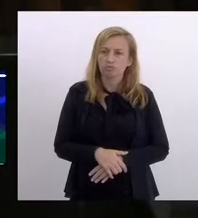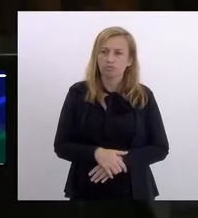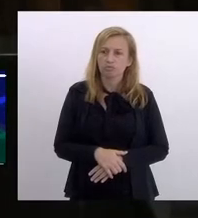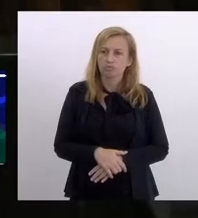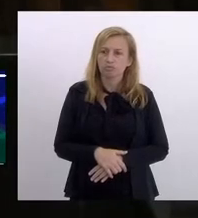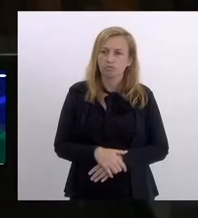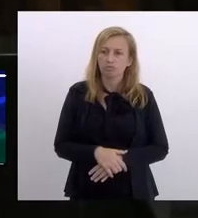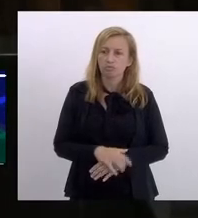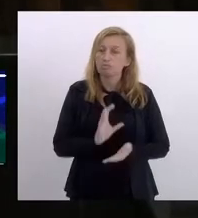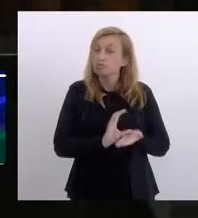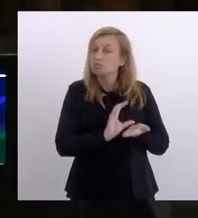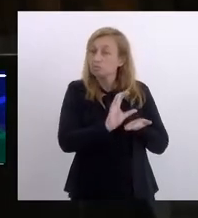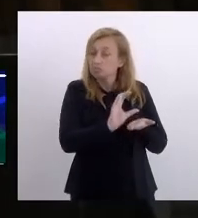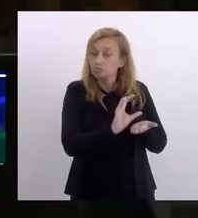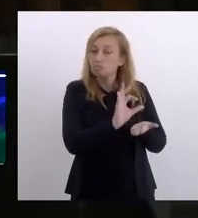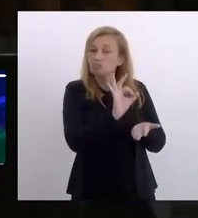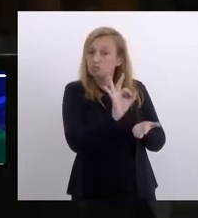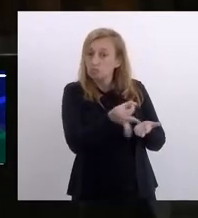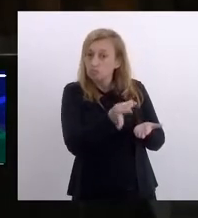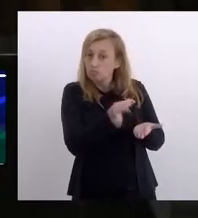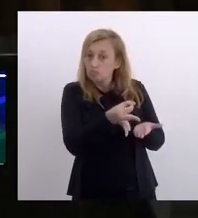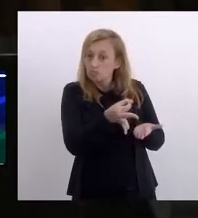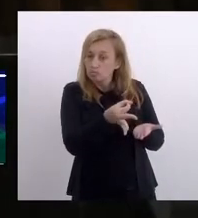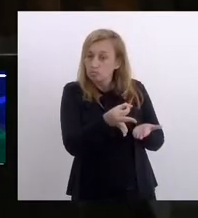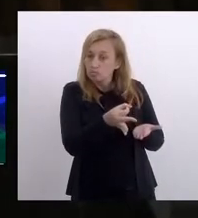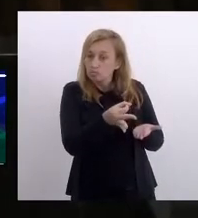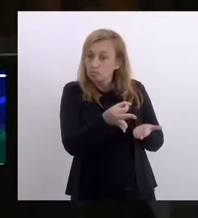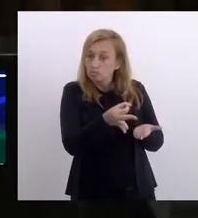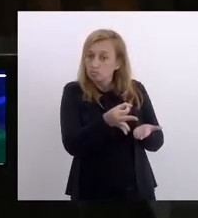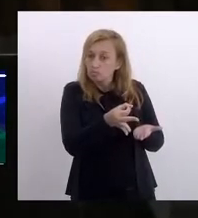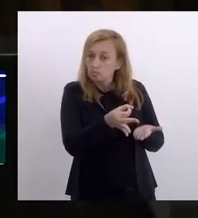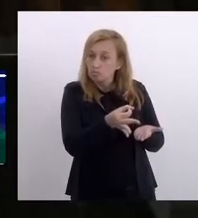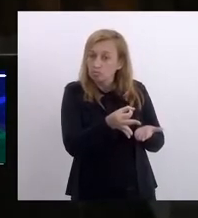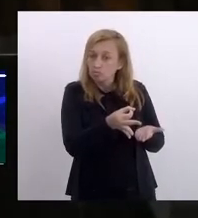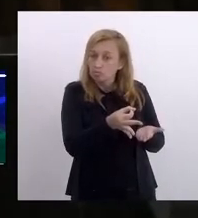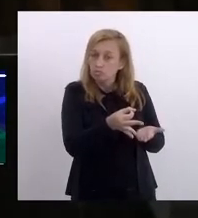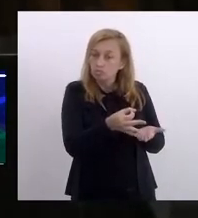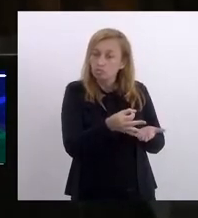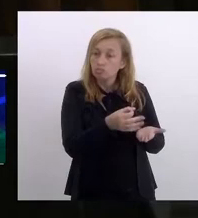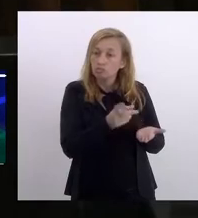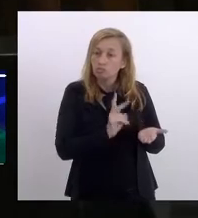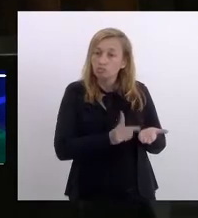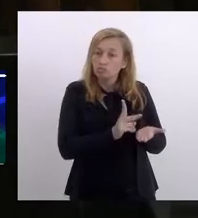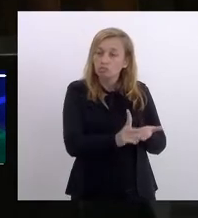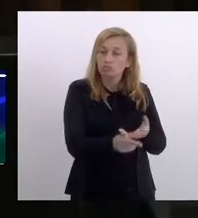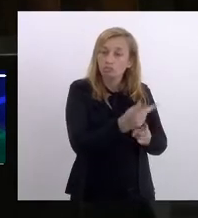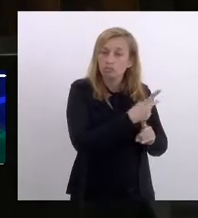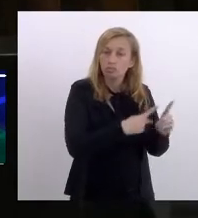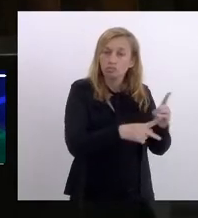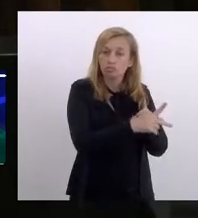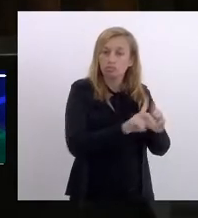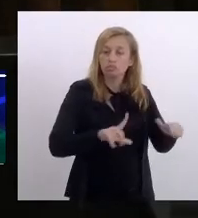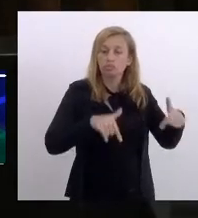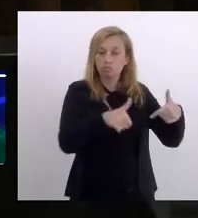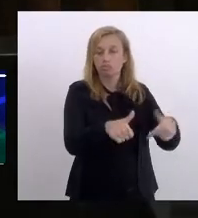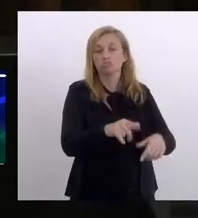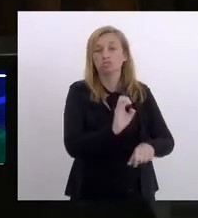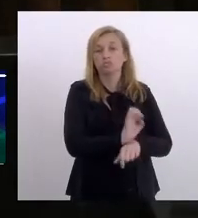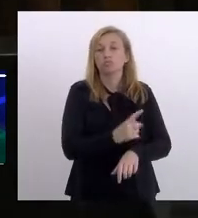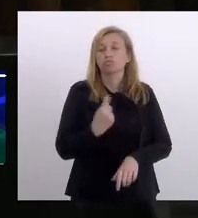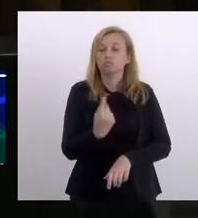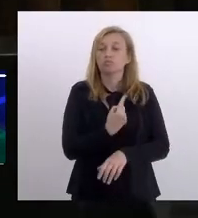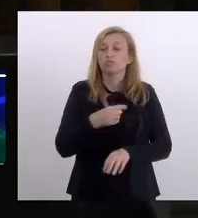os recursos necessários para manter a previdência pública funcionando no nosso Estado. Porque